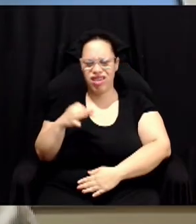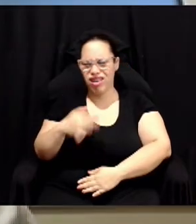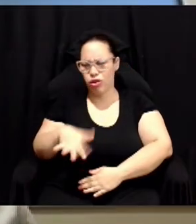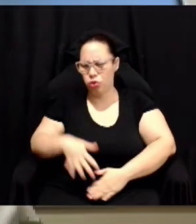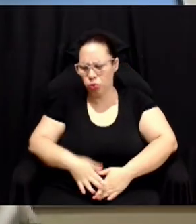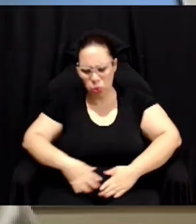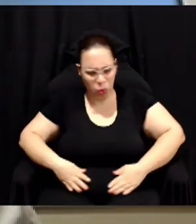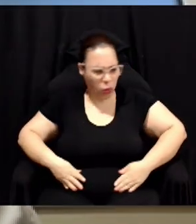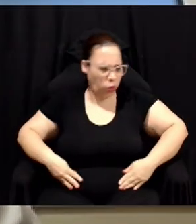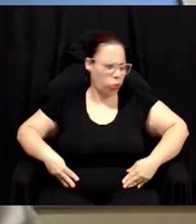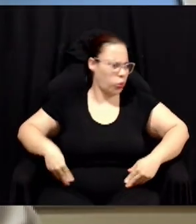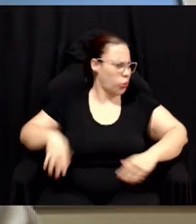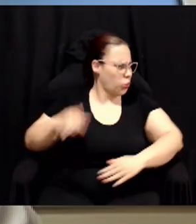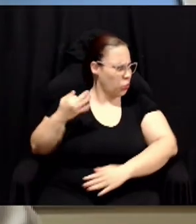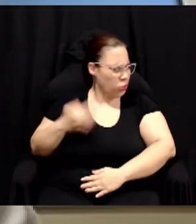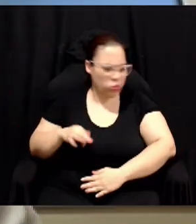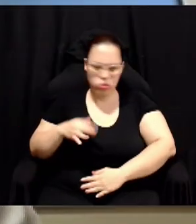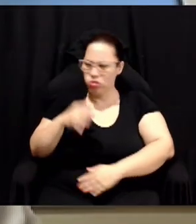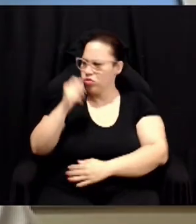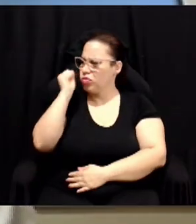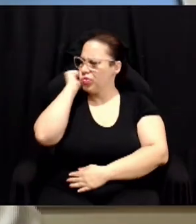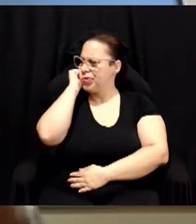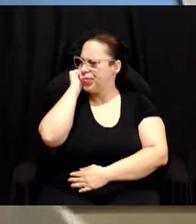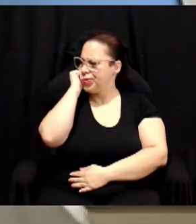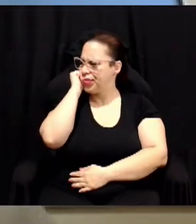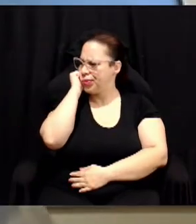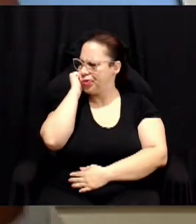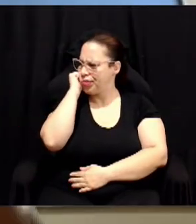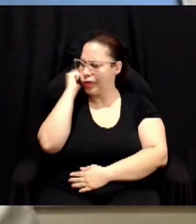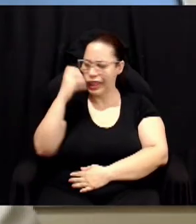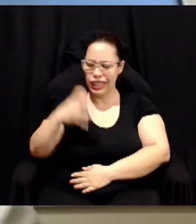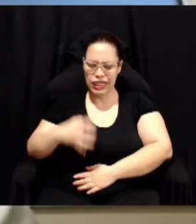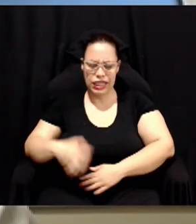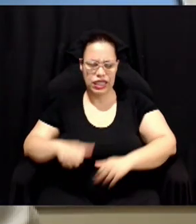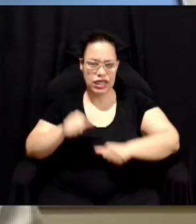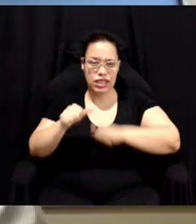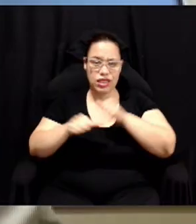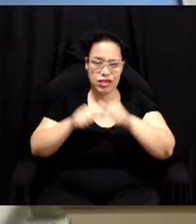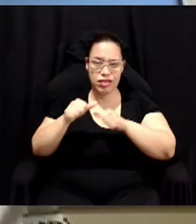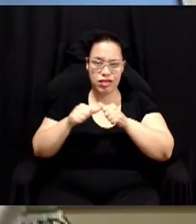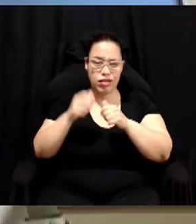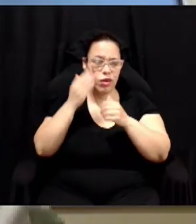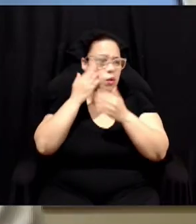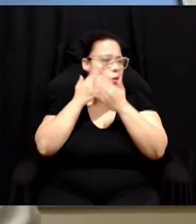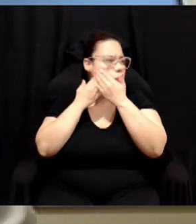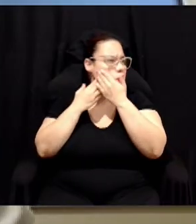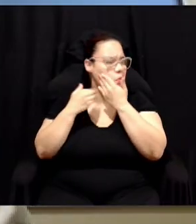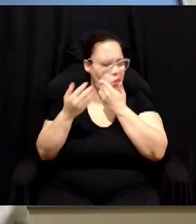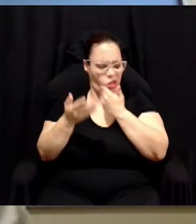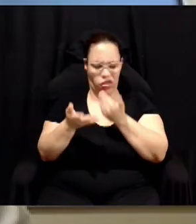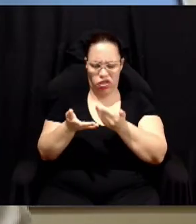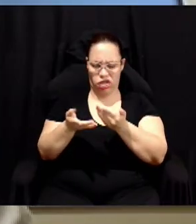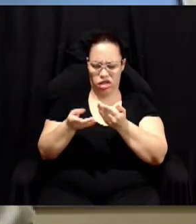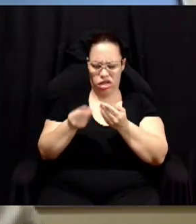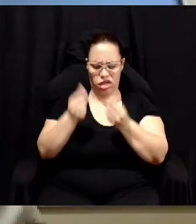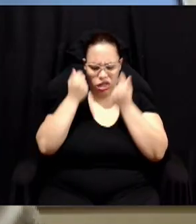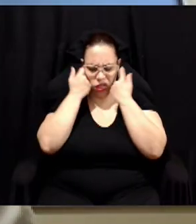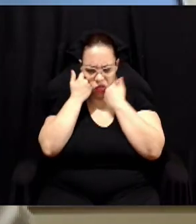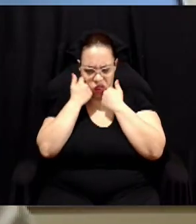afeta a salivação, que muda um pouquinho a textura da pele, se torna um pouco mais